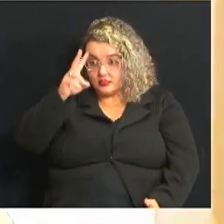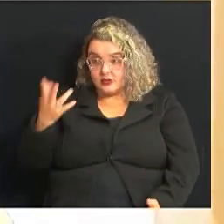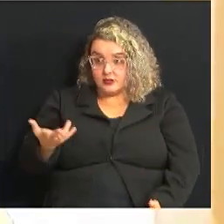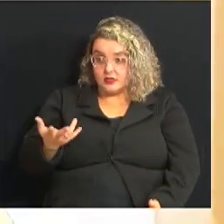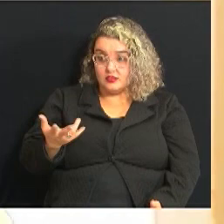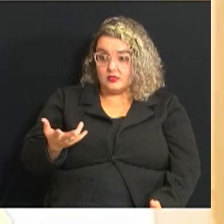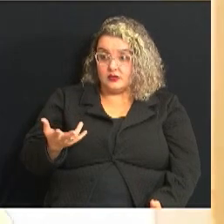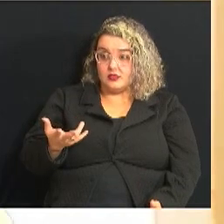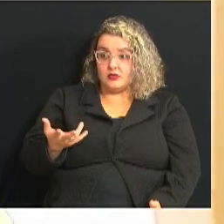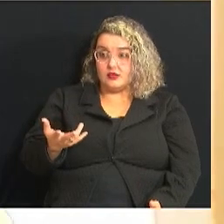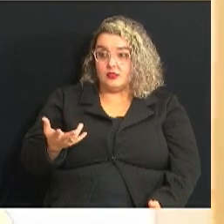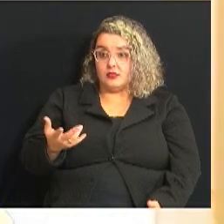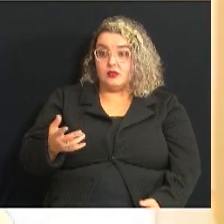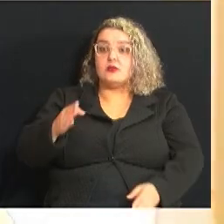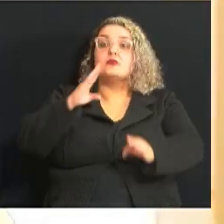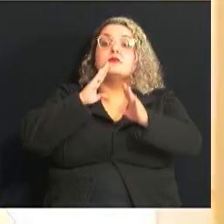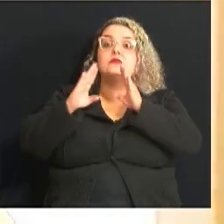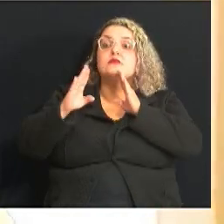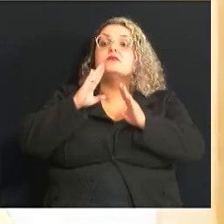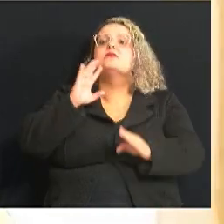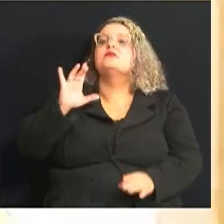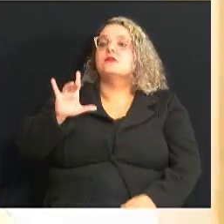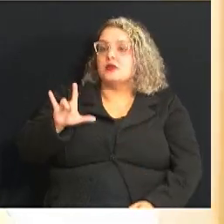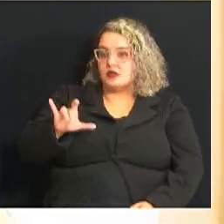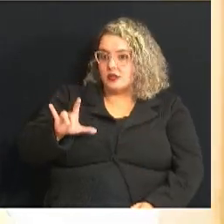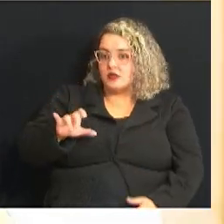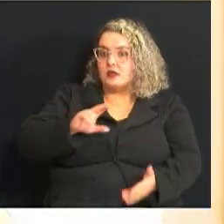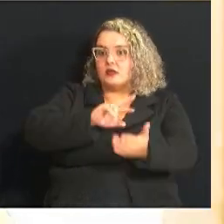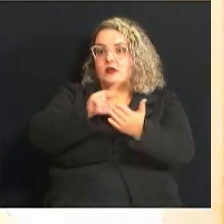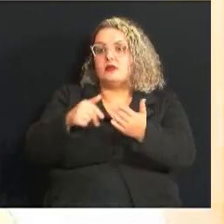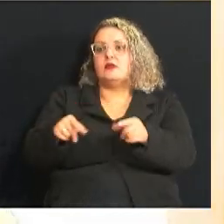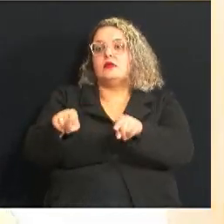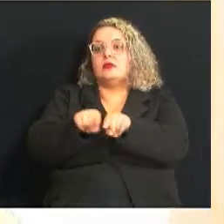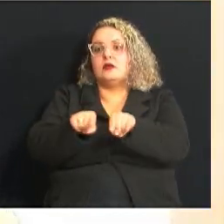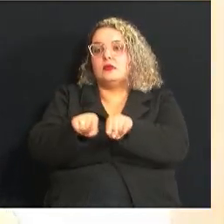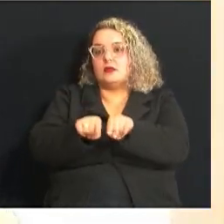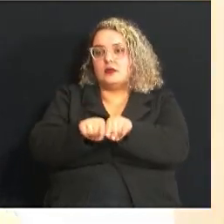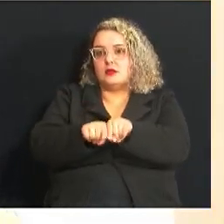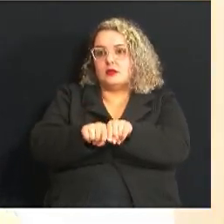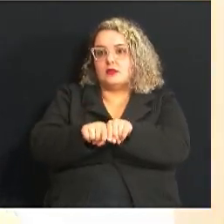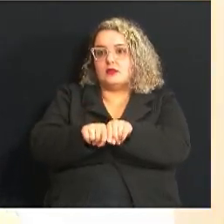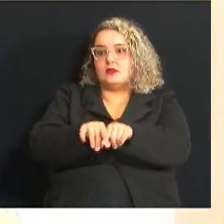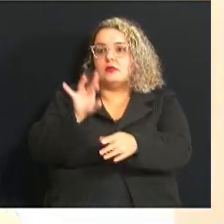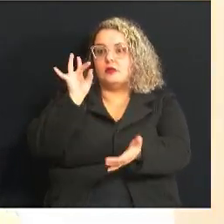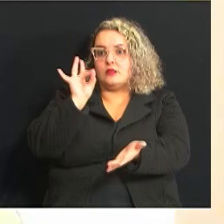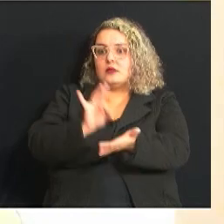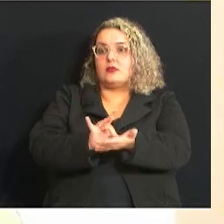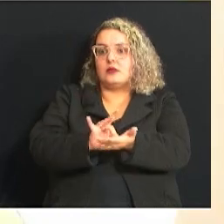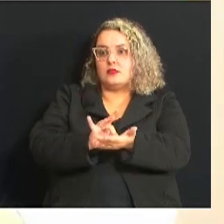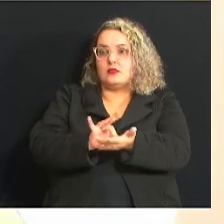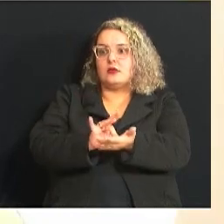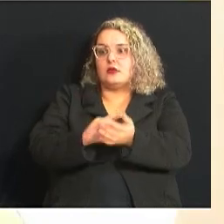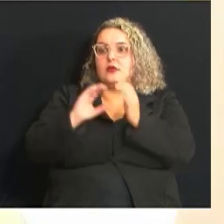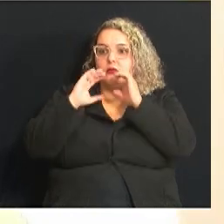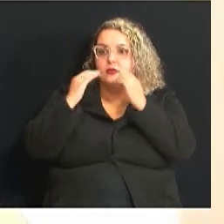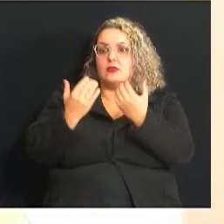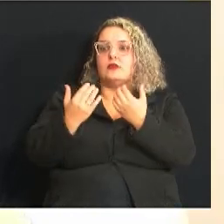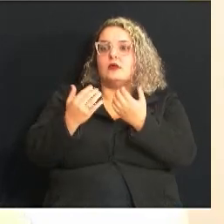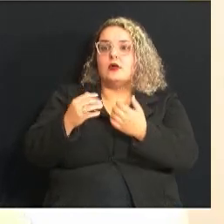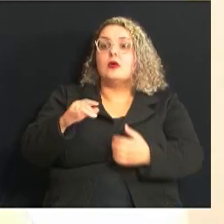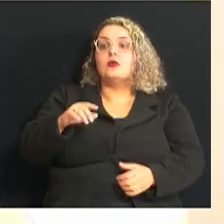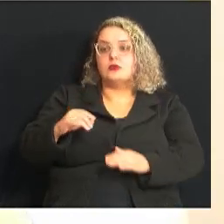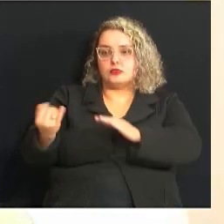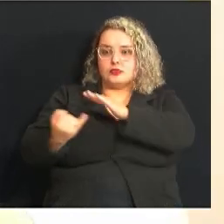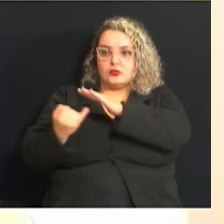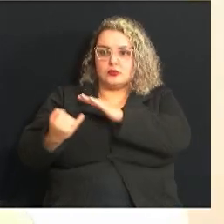lá no Facebook, no Instagram. No Instagram tem diversos. E também tem o oficial Vou começar a seguir lá. Sim, por favor. Do Instituto, é